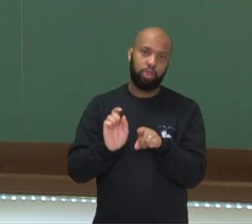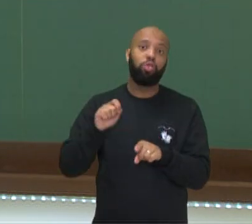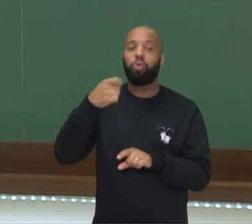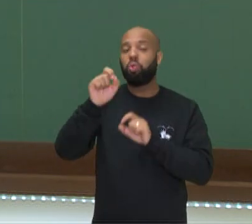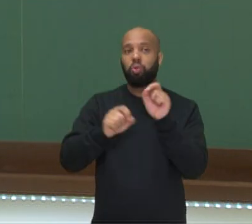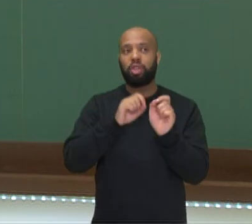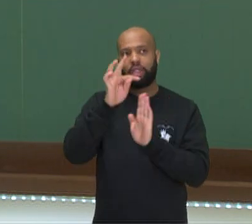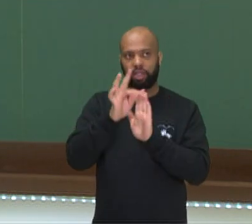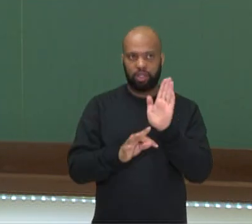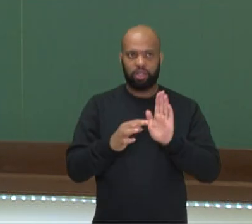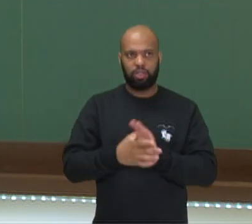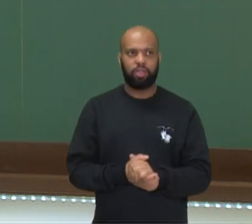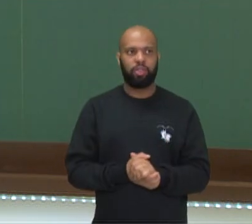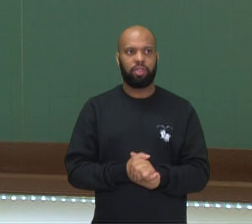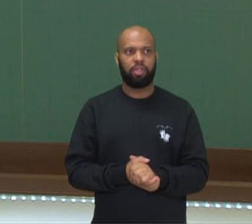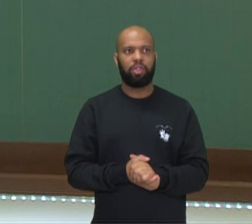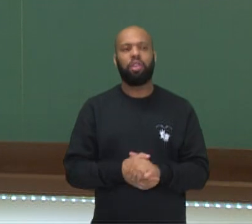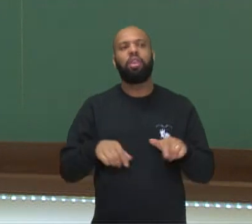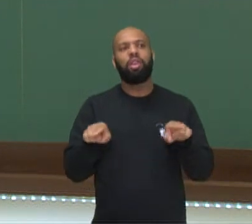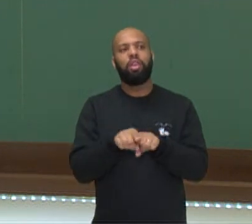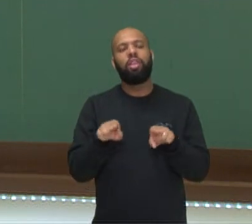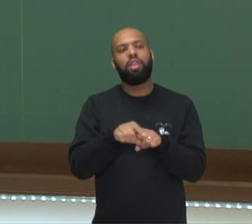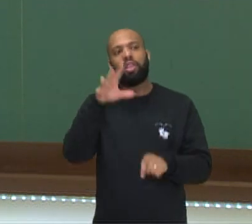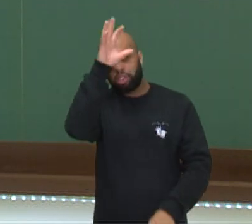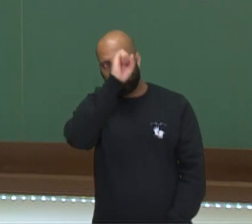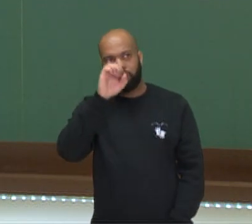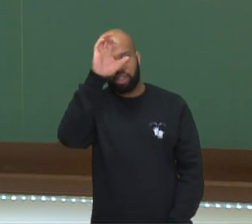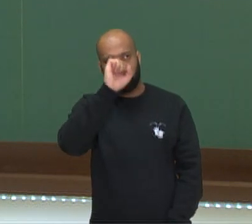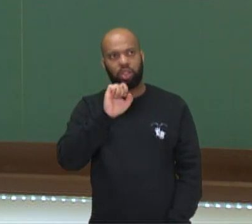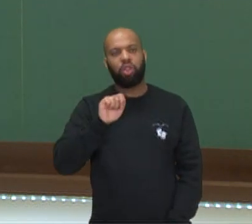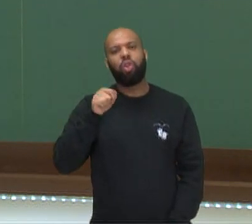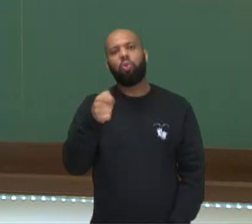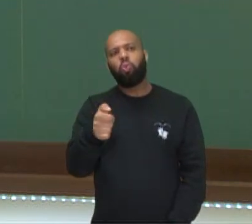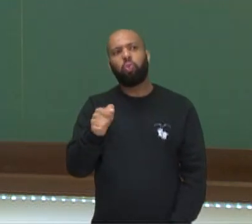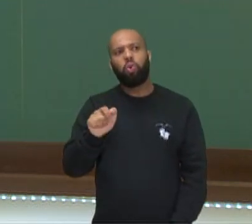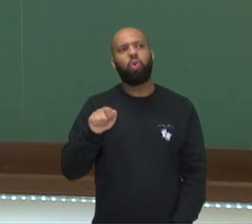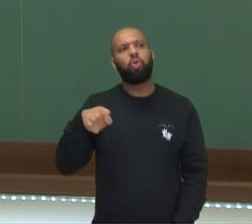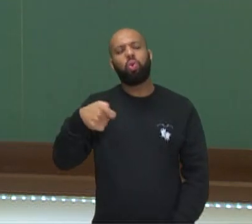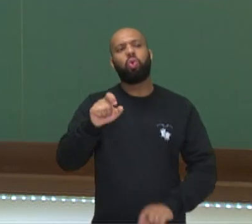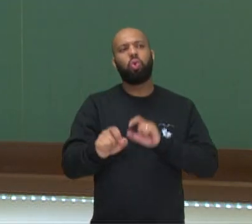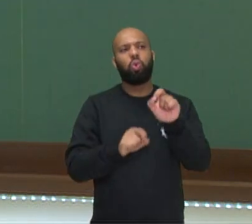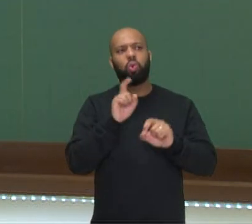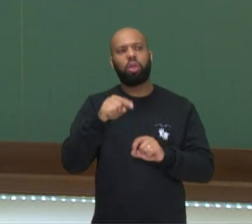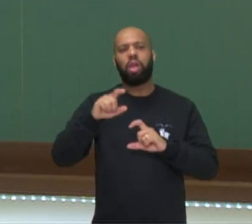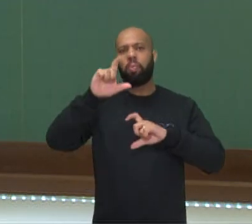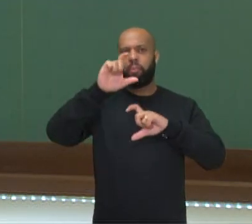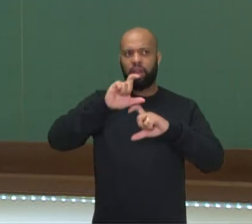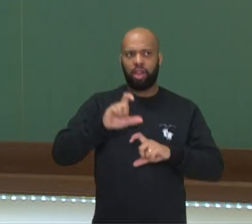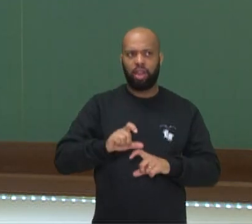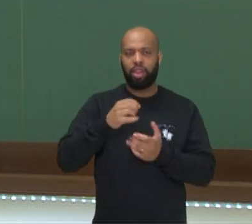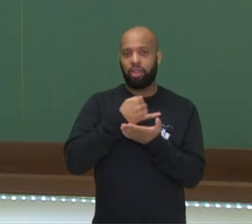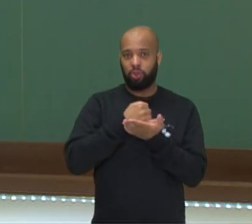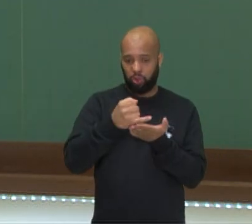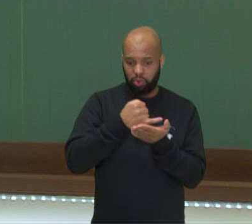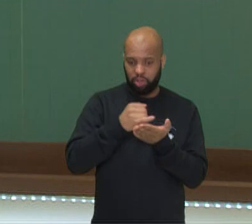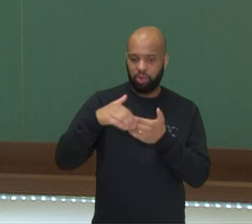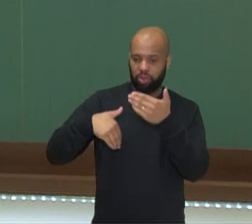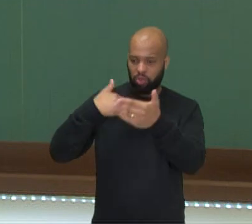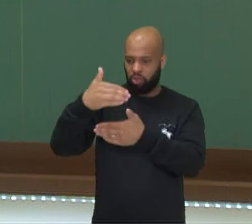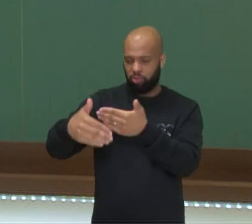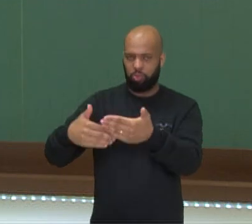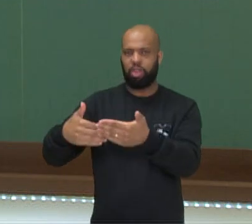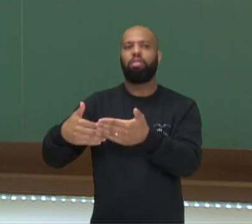matéria. E também a gente aprendeu também um pouquinho ali, né, o parágrafo, a introdução. Vocês viram